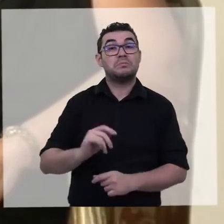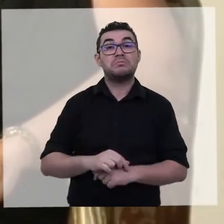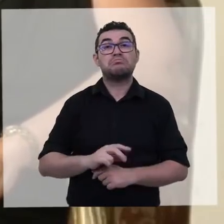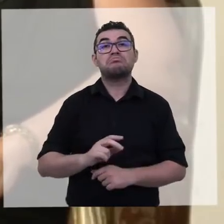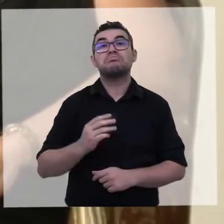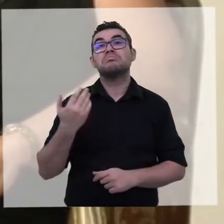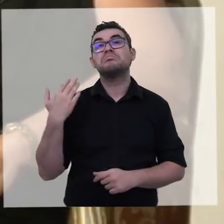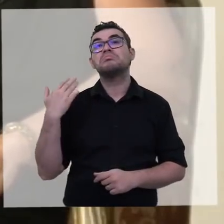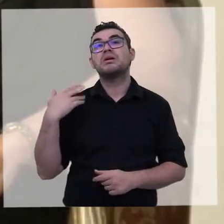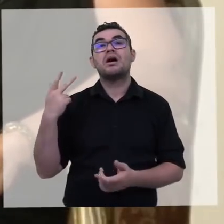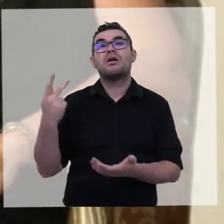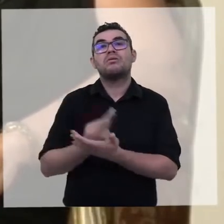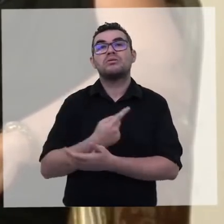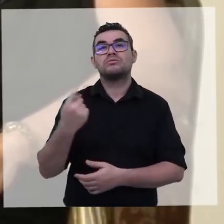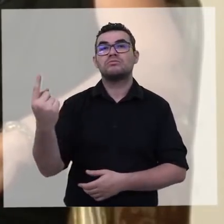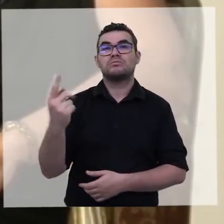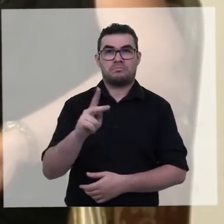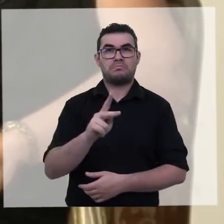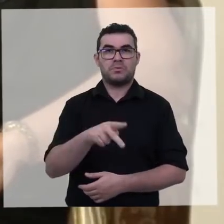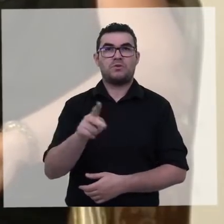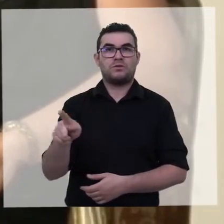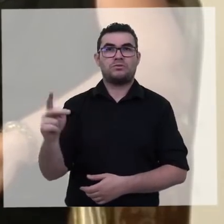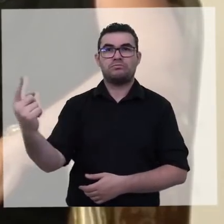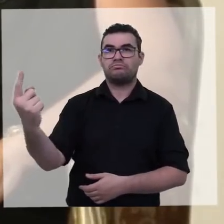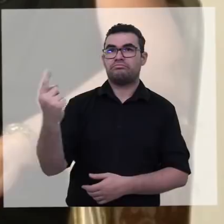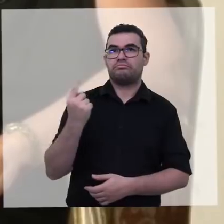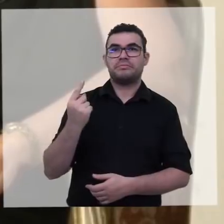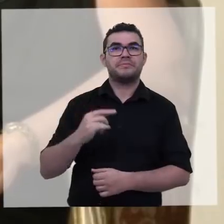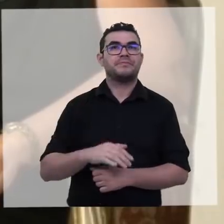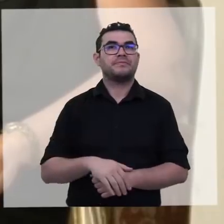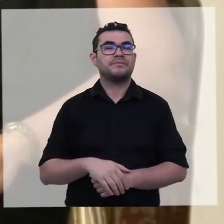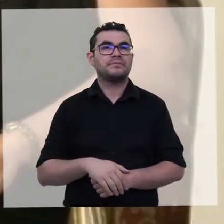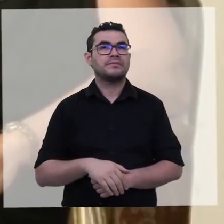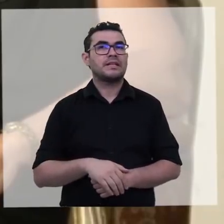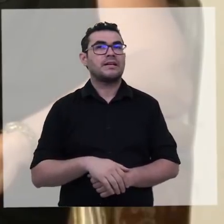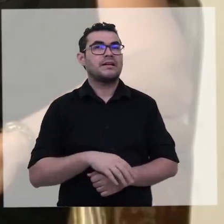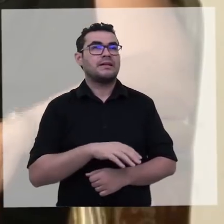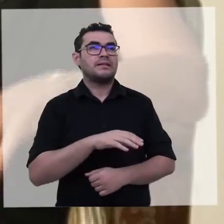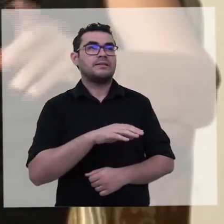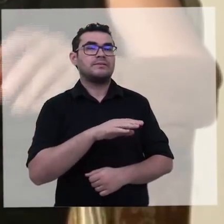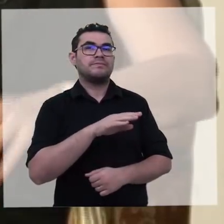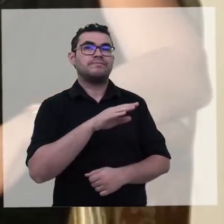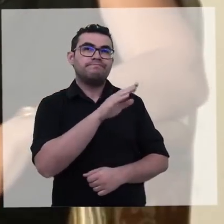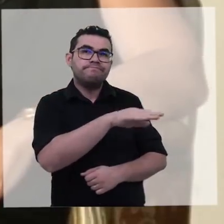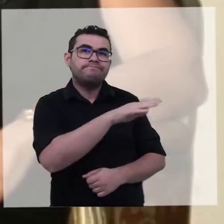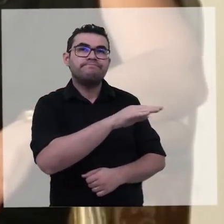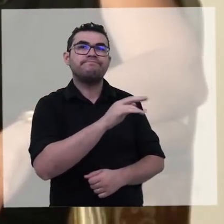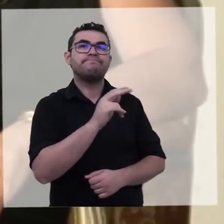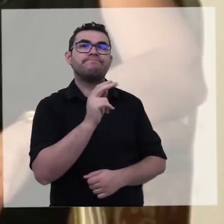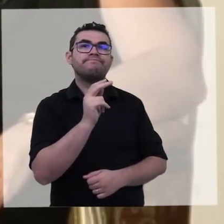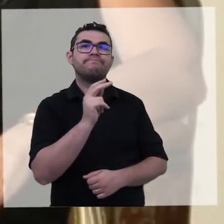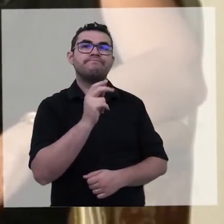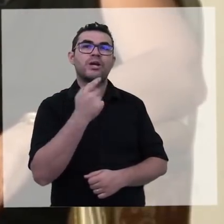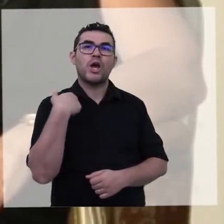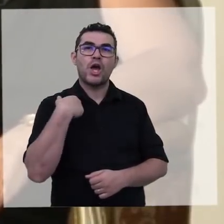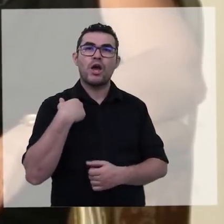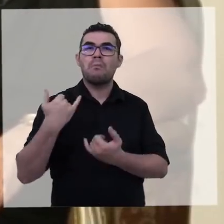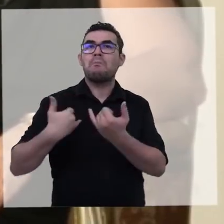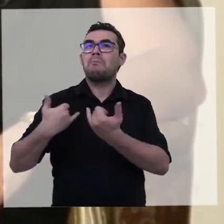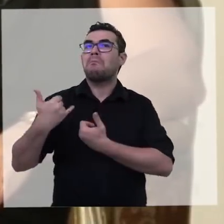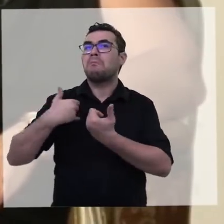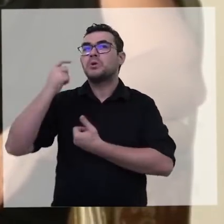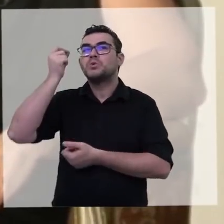chegou para mim e disse assim, Eunice, quando eu soube que a revista tinha sido